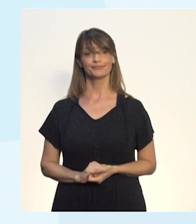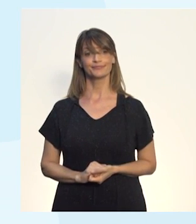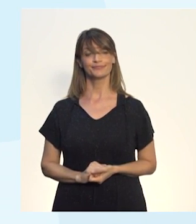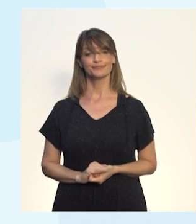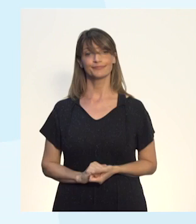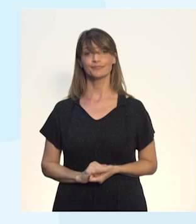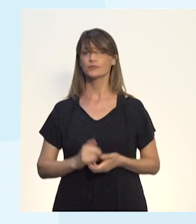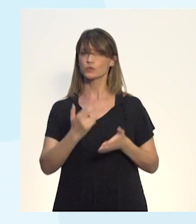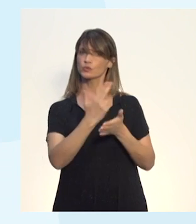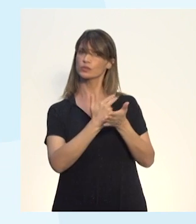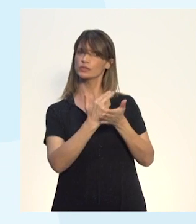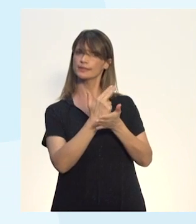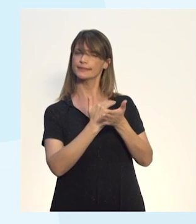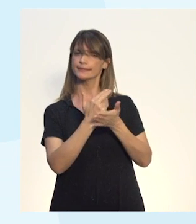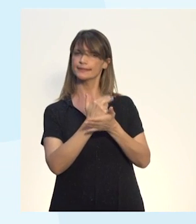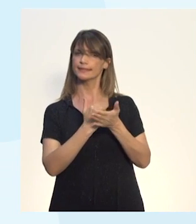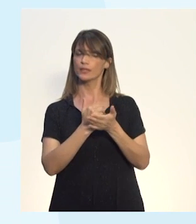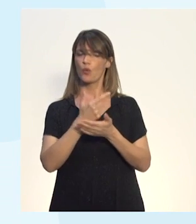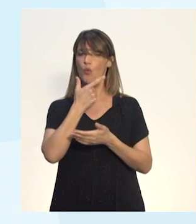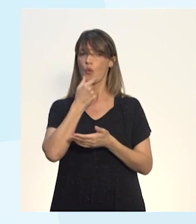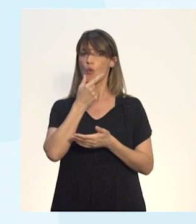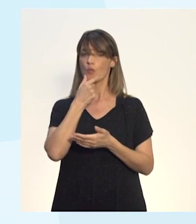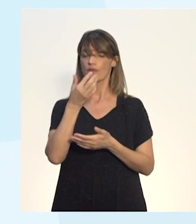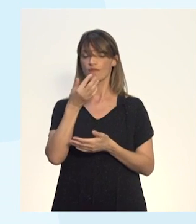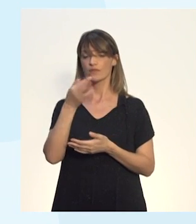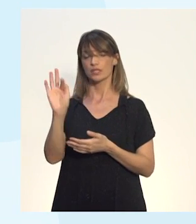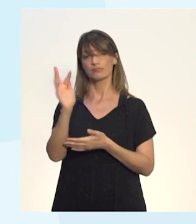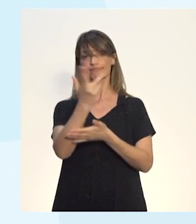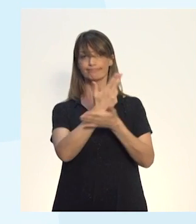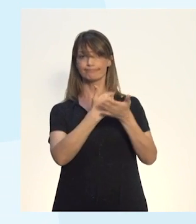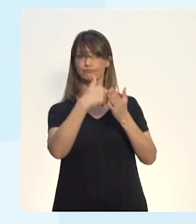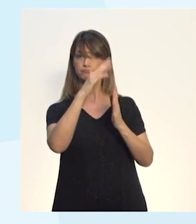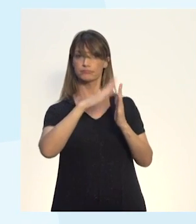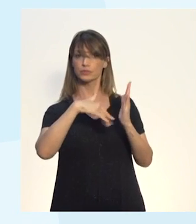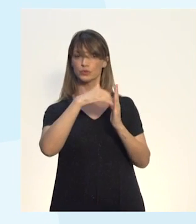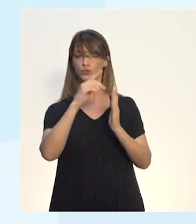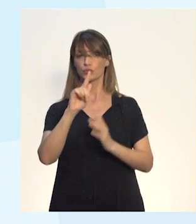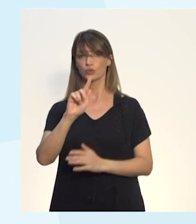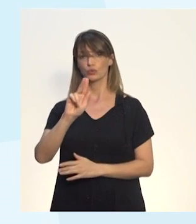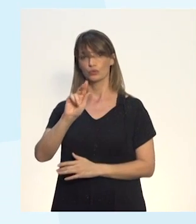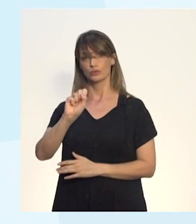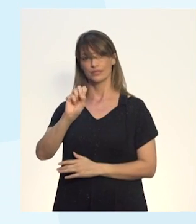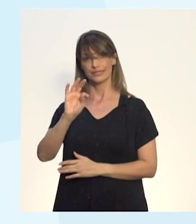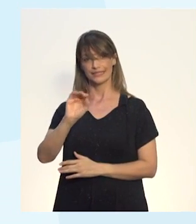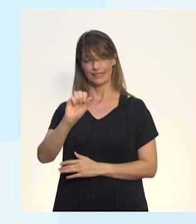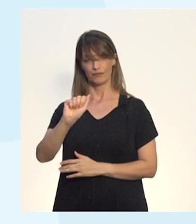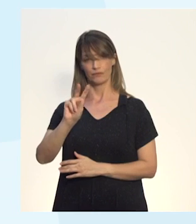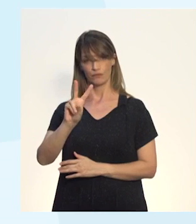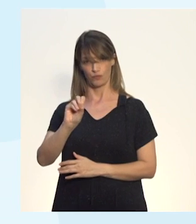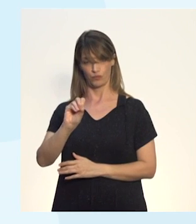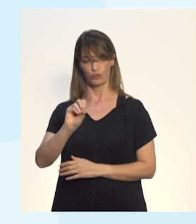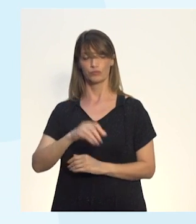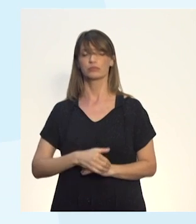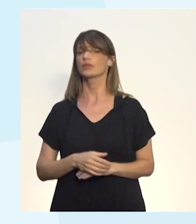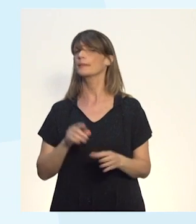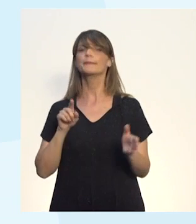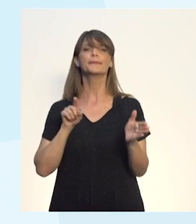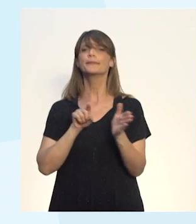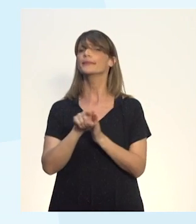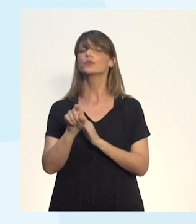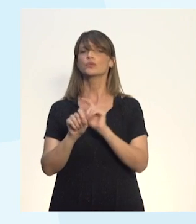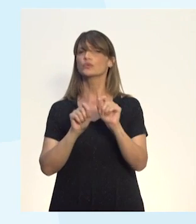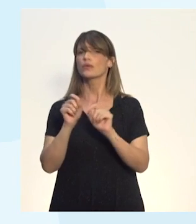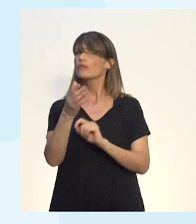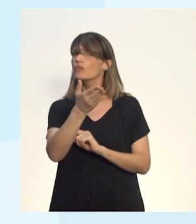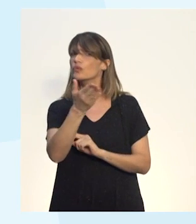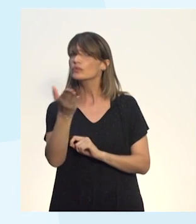uma ilustração feita por um francês, né, o Gustave Brion. E eu queria perguntar se